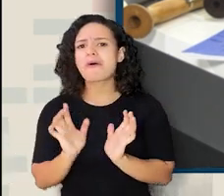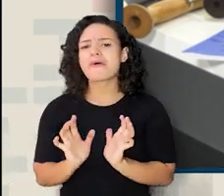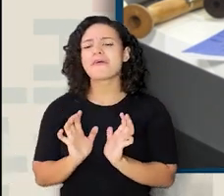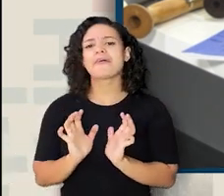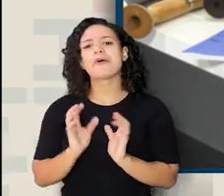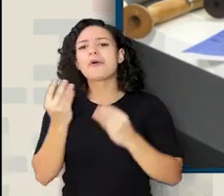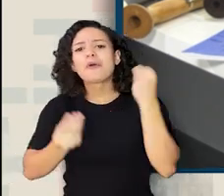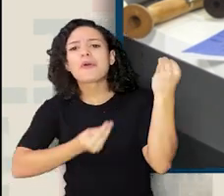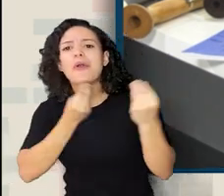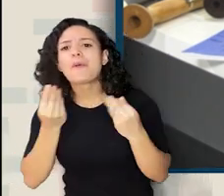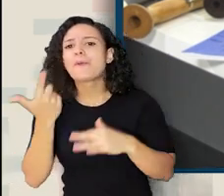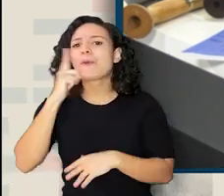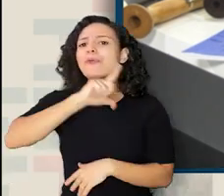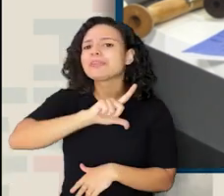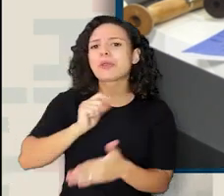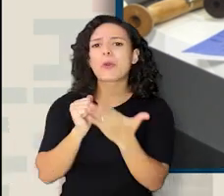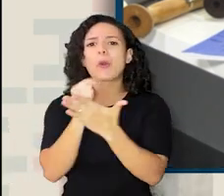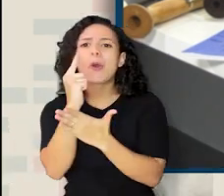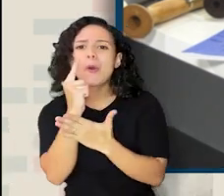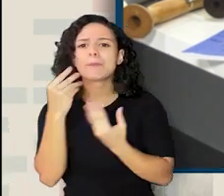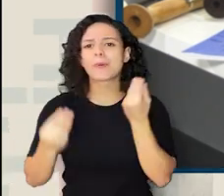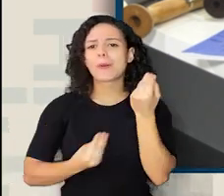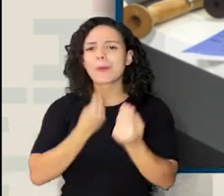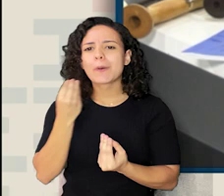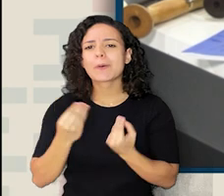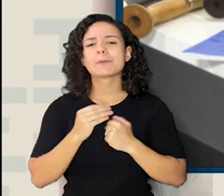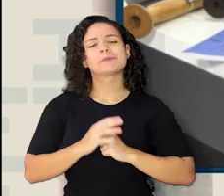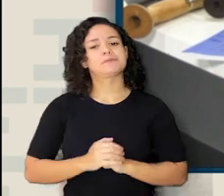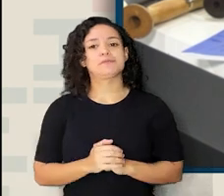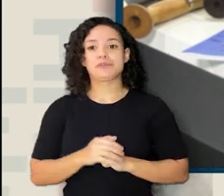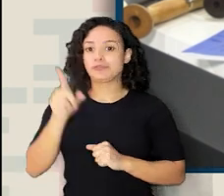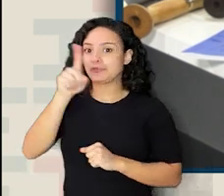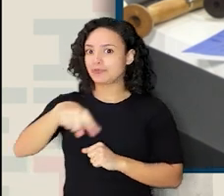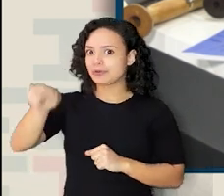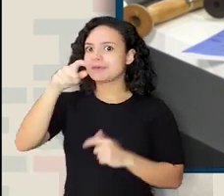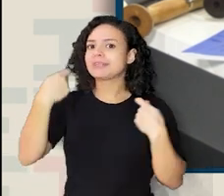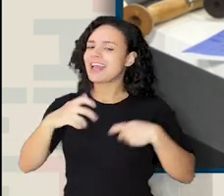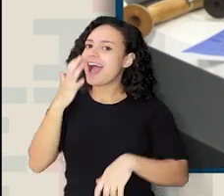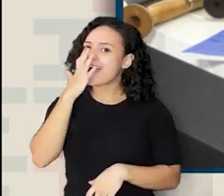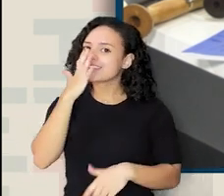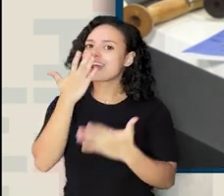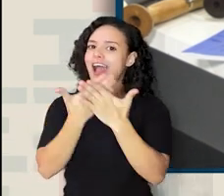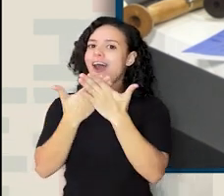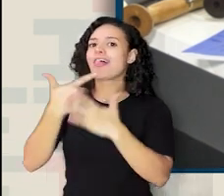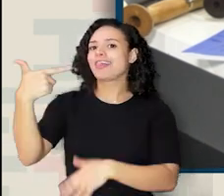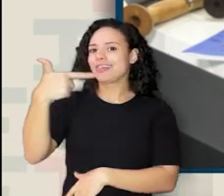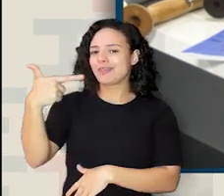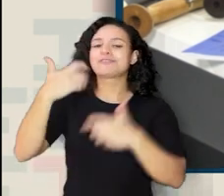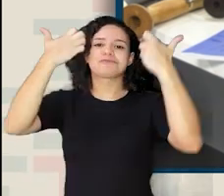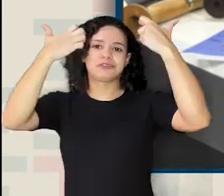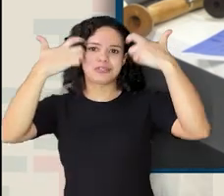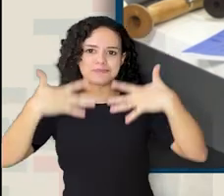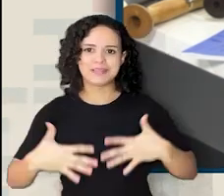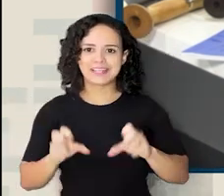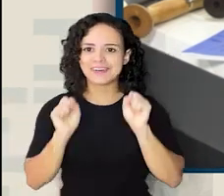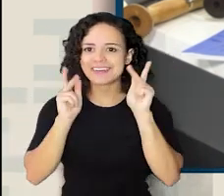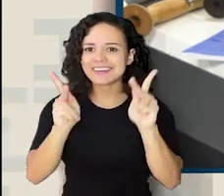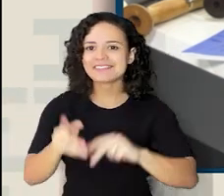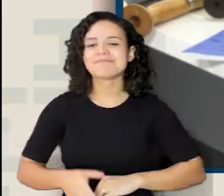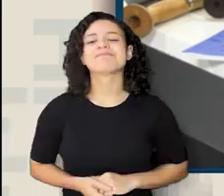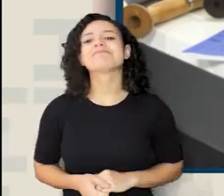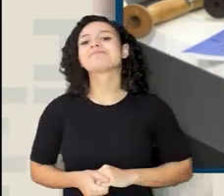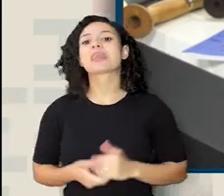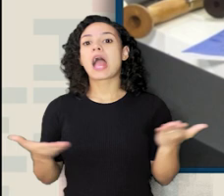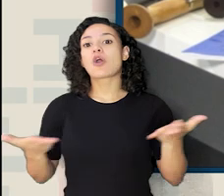adquiriu essas flautas? Né? Como é que se consegue essas flautas? Não percam o módulo 2, onde eu vou explicar sobre